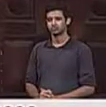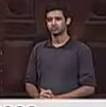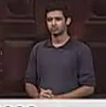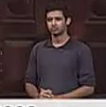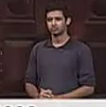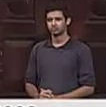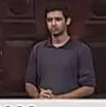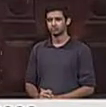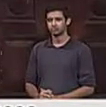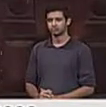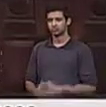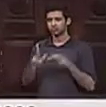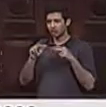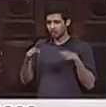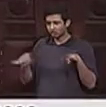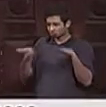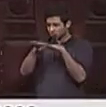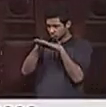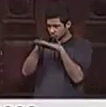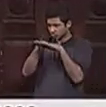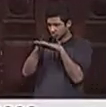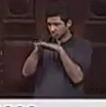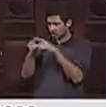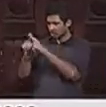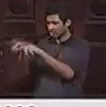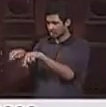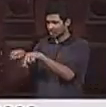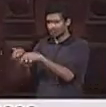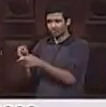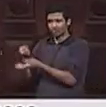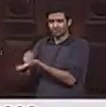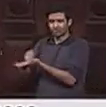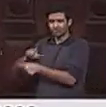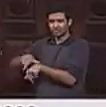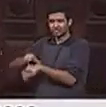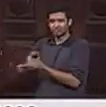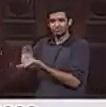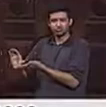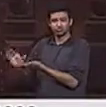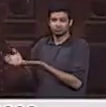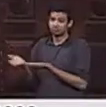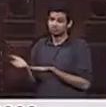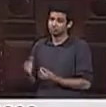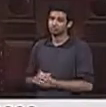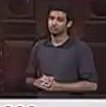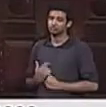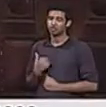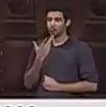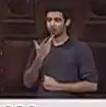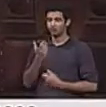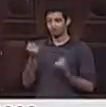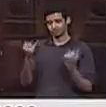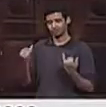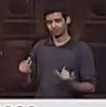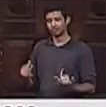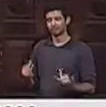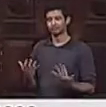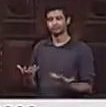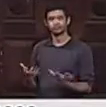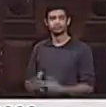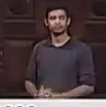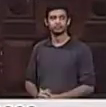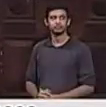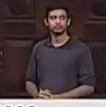mesmo patamar quando se trata de honrar as dívidas com os servidores, por exemplo. Então, eu queria fazer esse comentário aqui. E